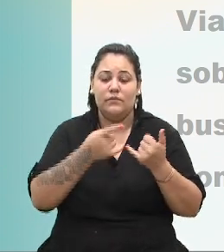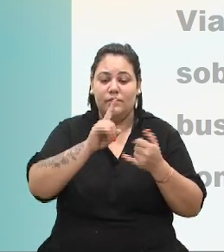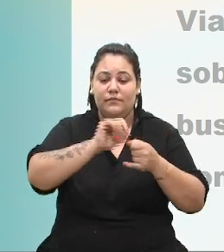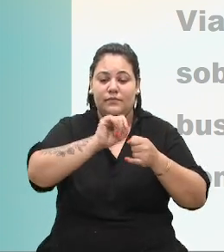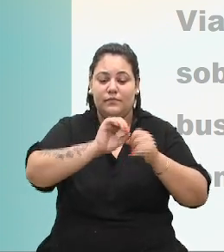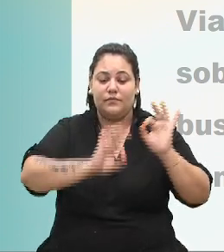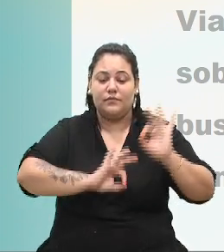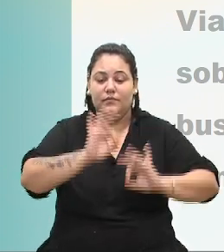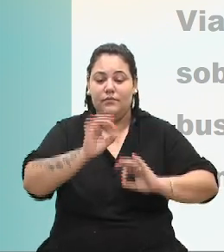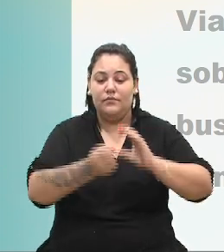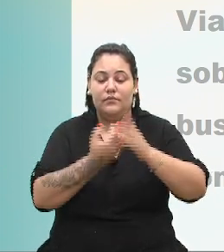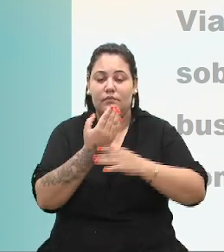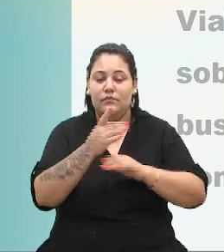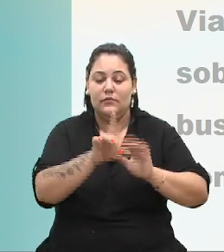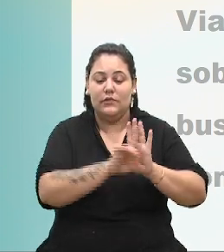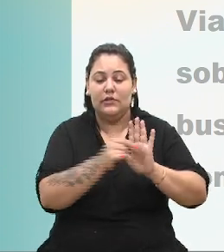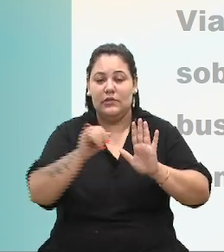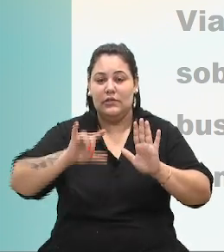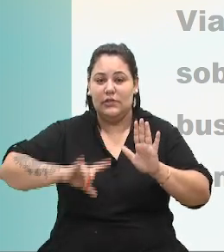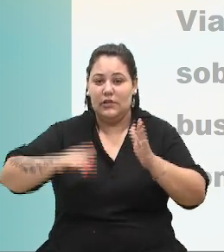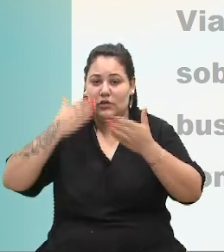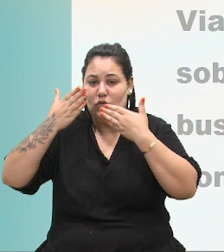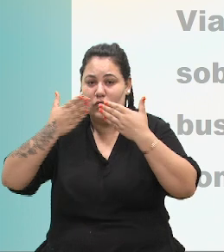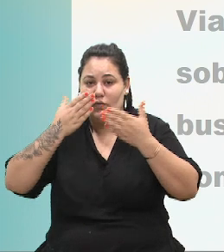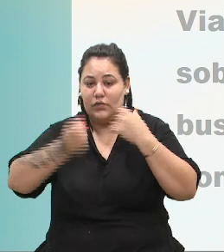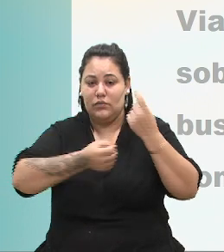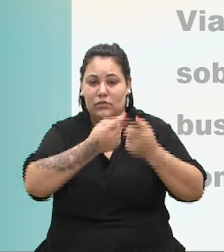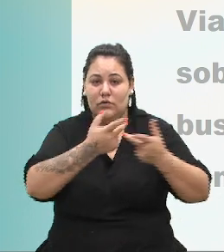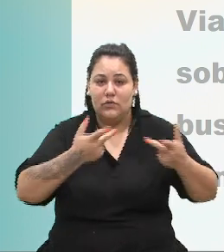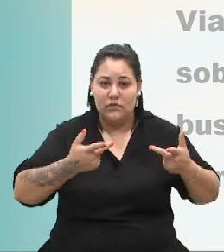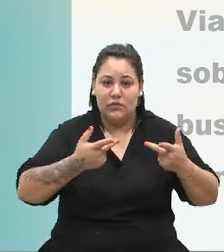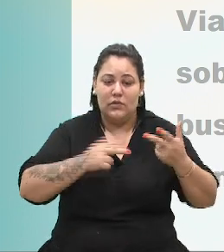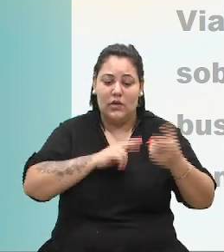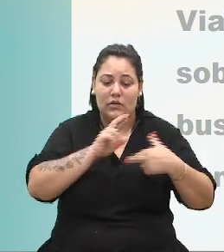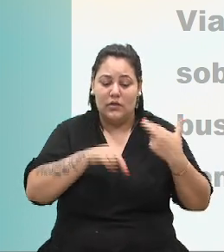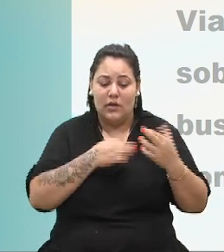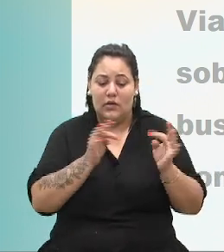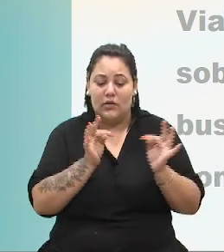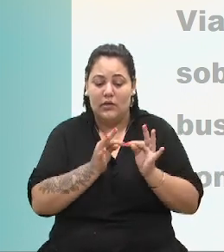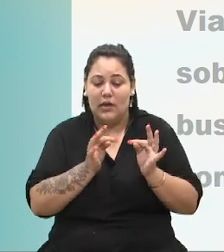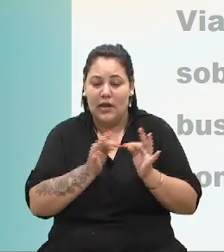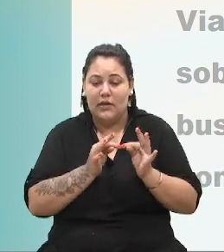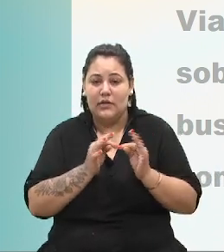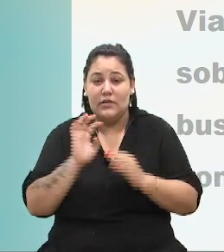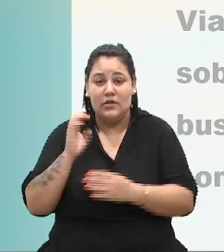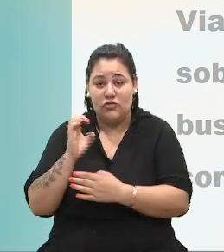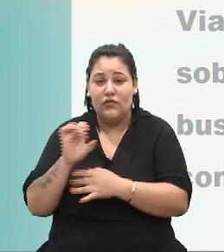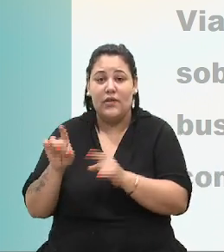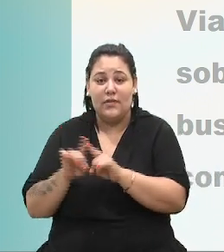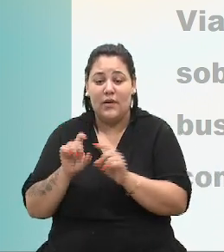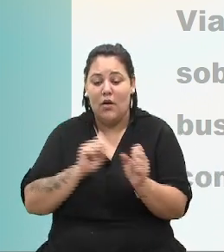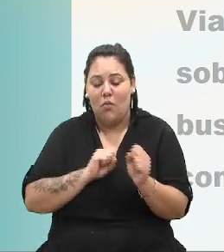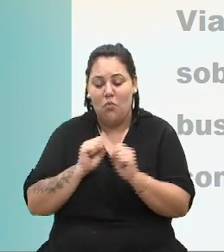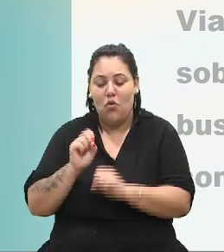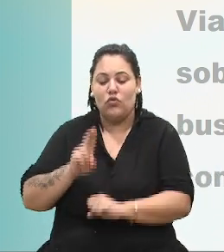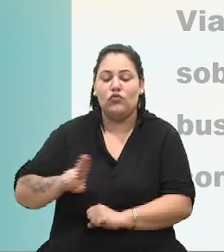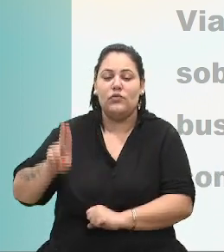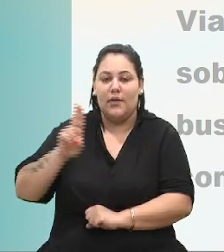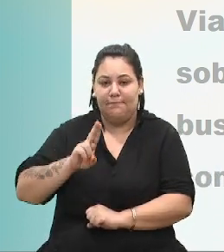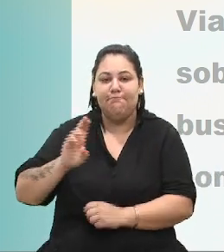de lei, se tem alguma dúvida sobre alguma questão técnica, se alguma questão técnico-científica, se utilizem do Conselho para